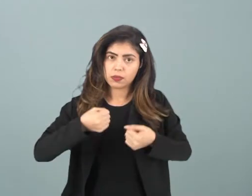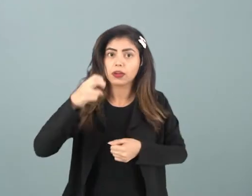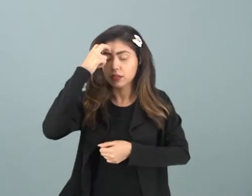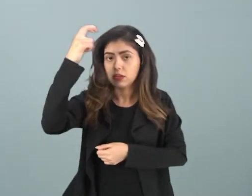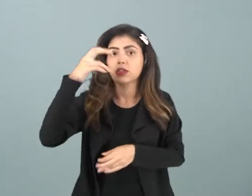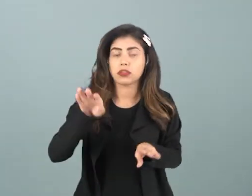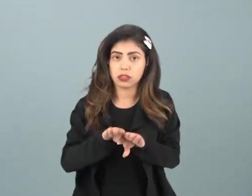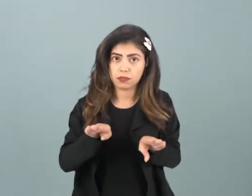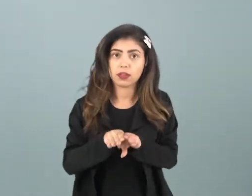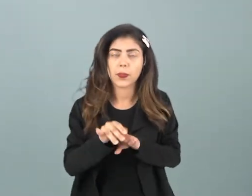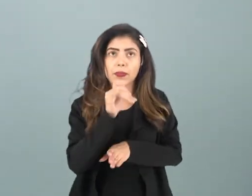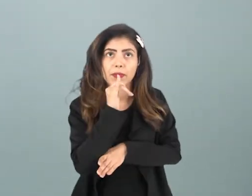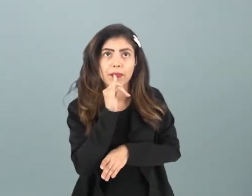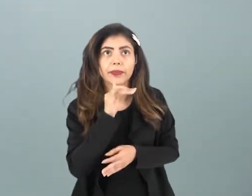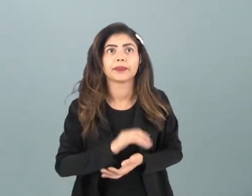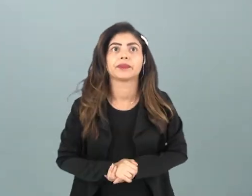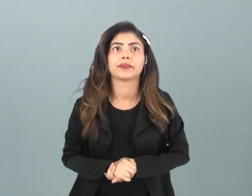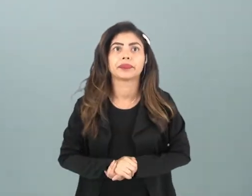inteligentes, por exemplo.